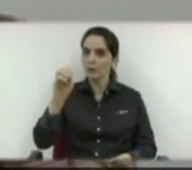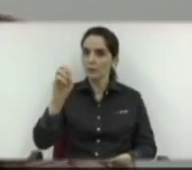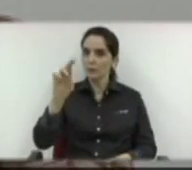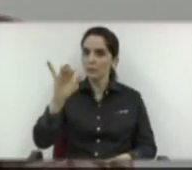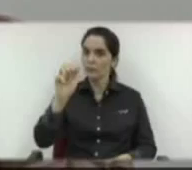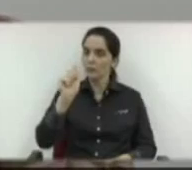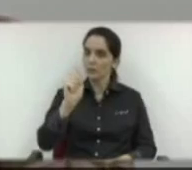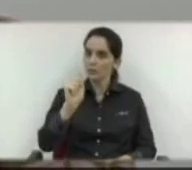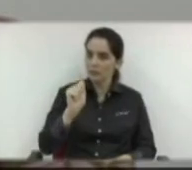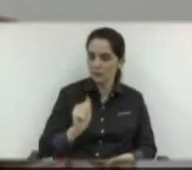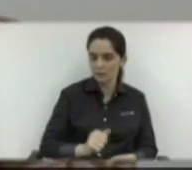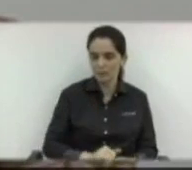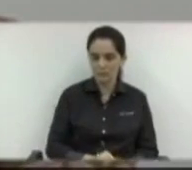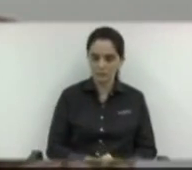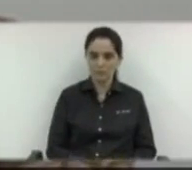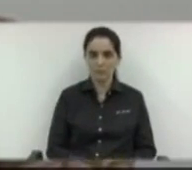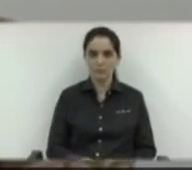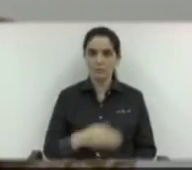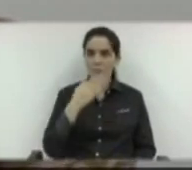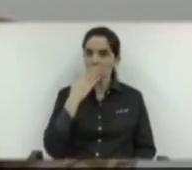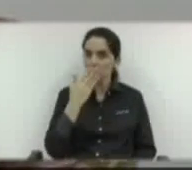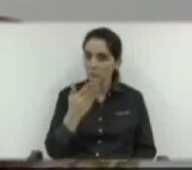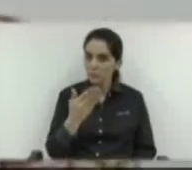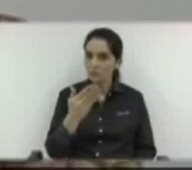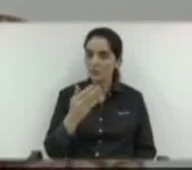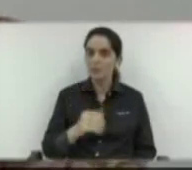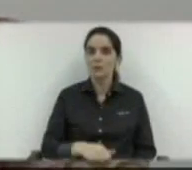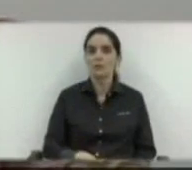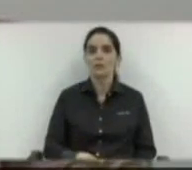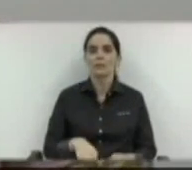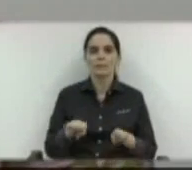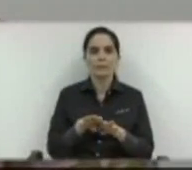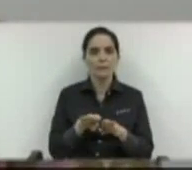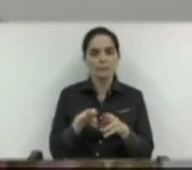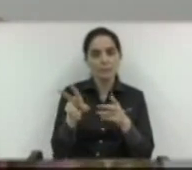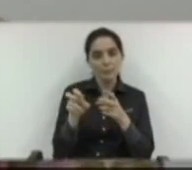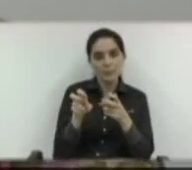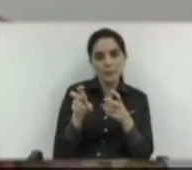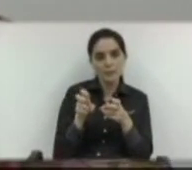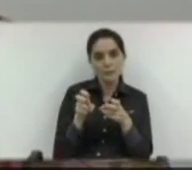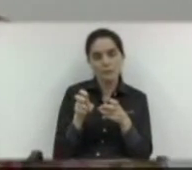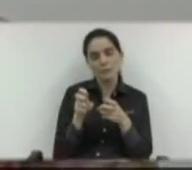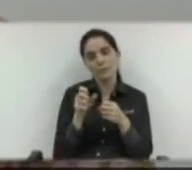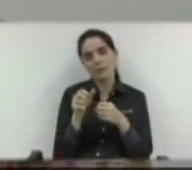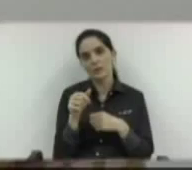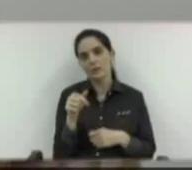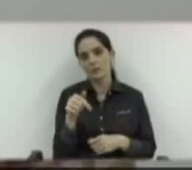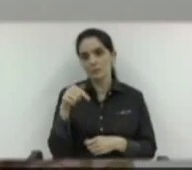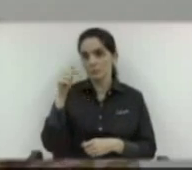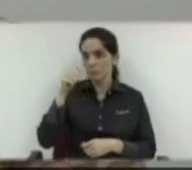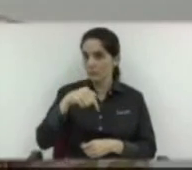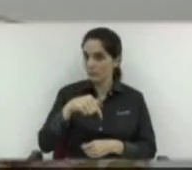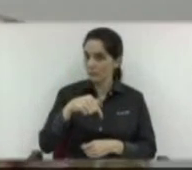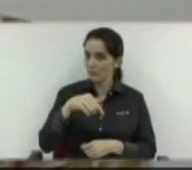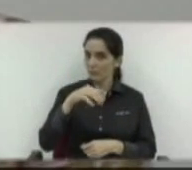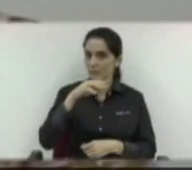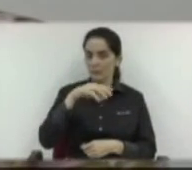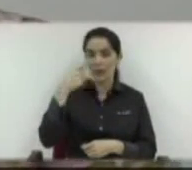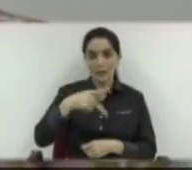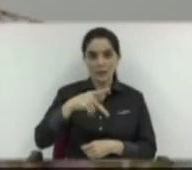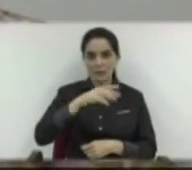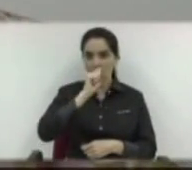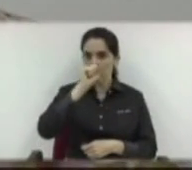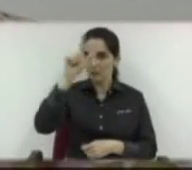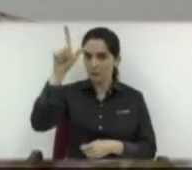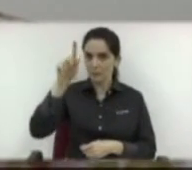foi pedir e acompanhar que viesse para Limeira a Vara Especial